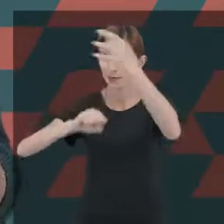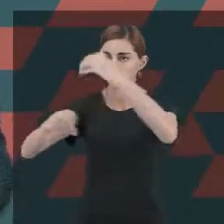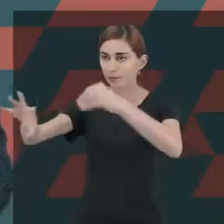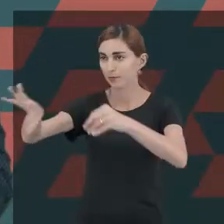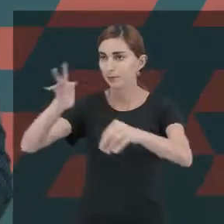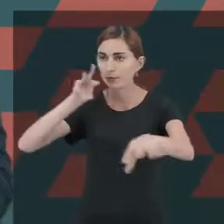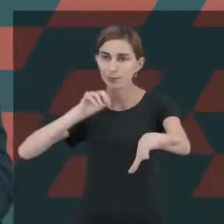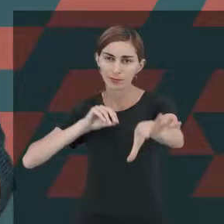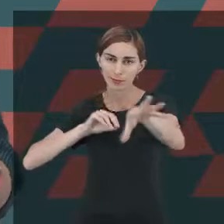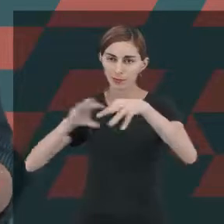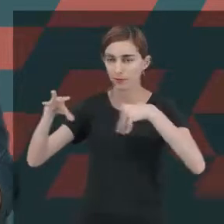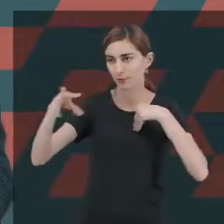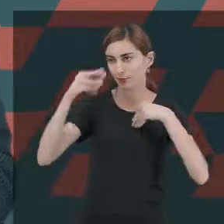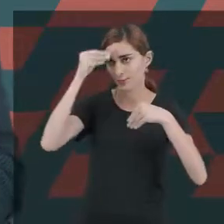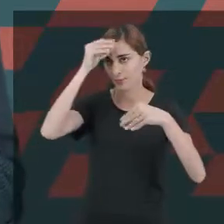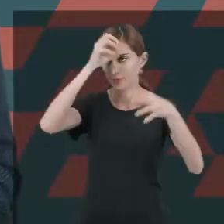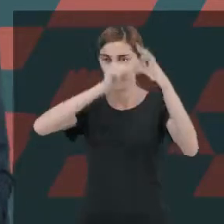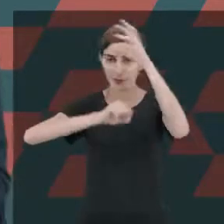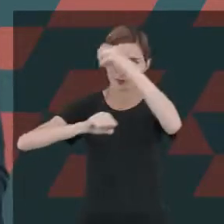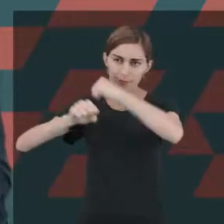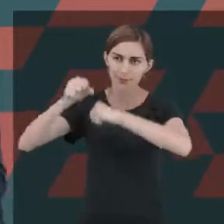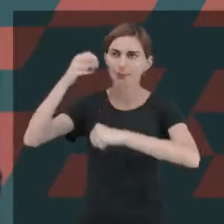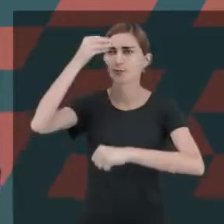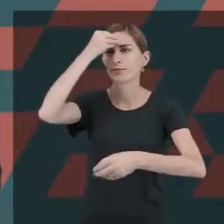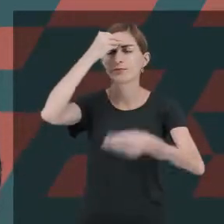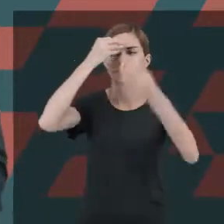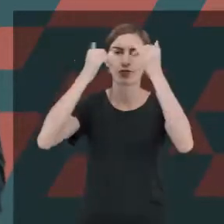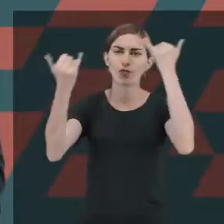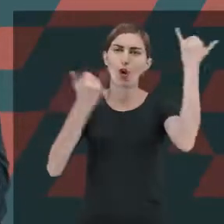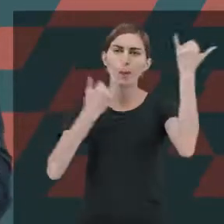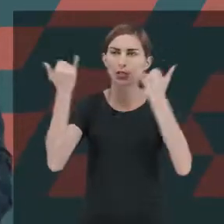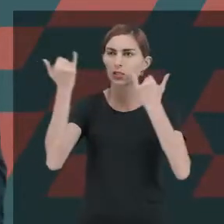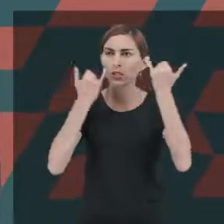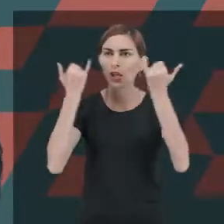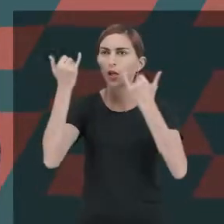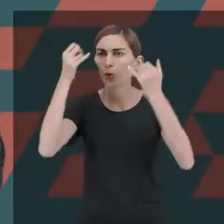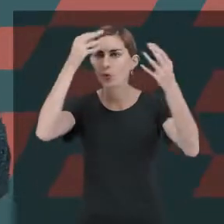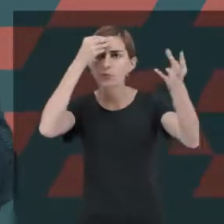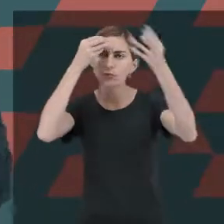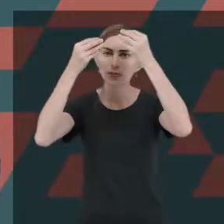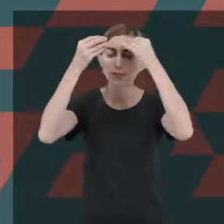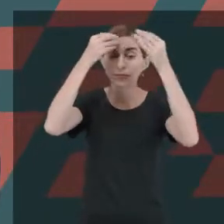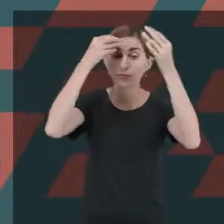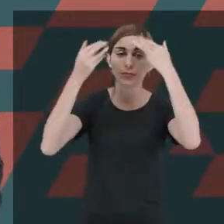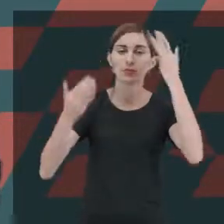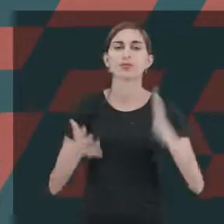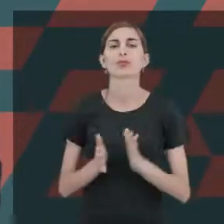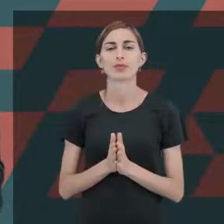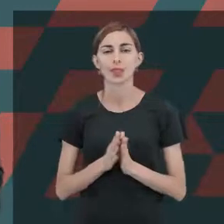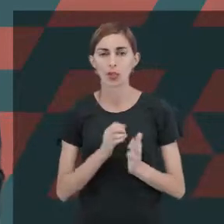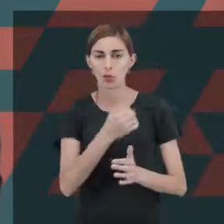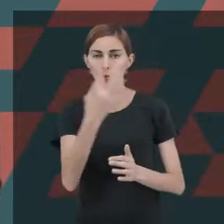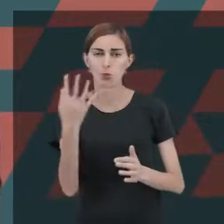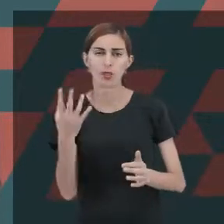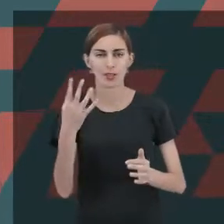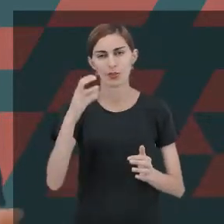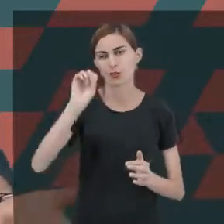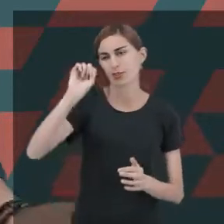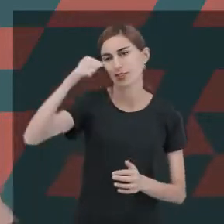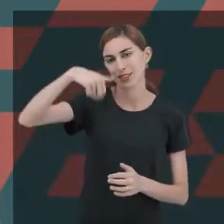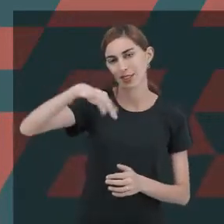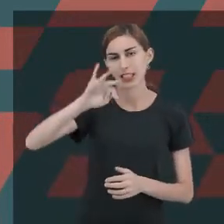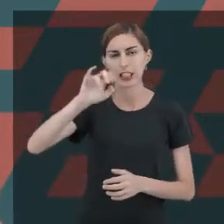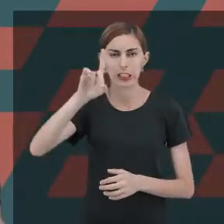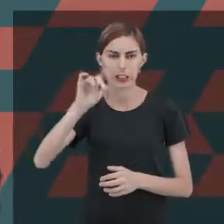recebe do meio social, se apropria dessas informações, traz para si enquanto